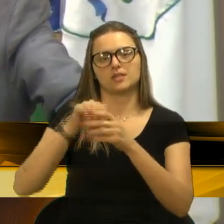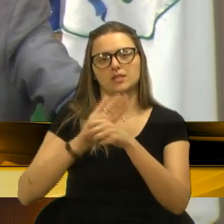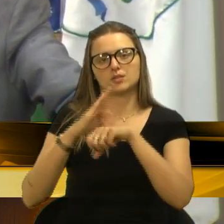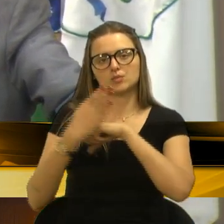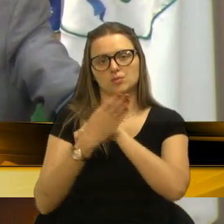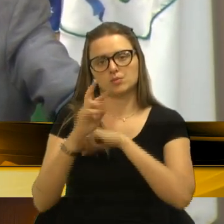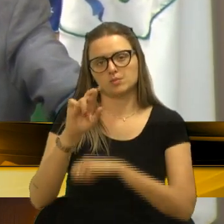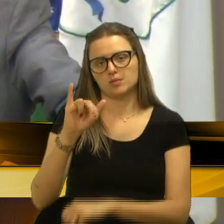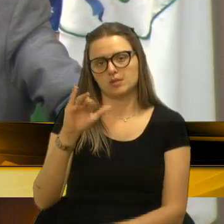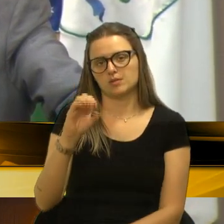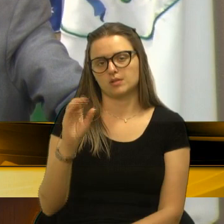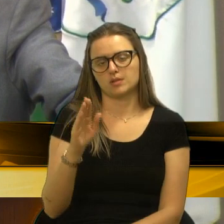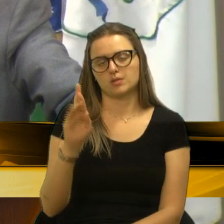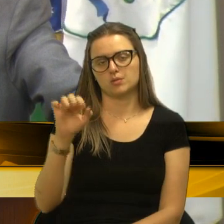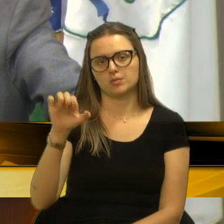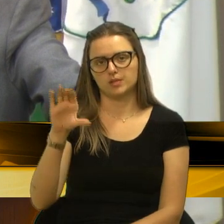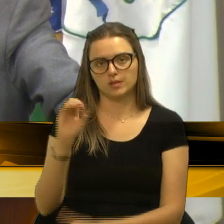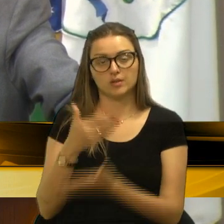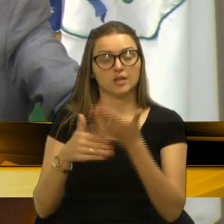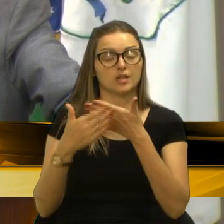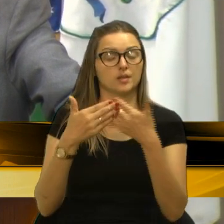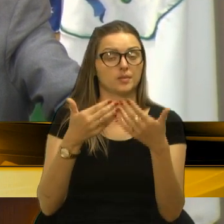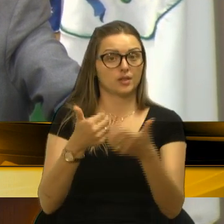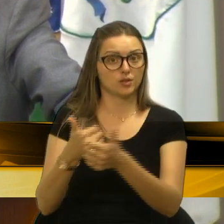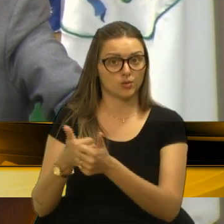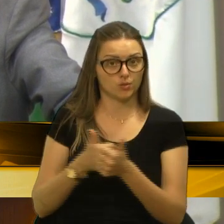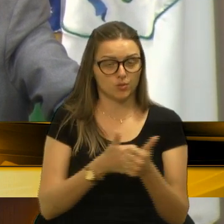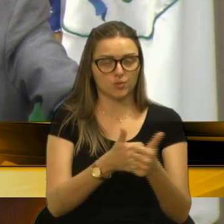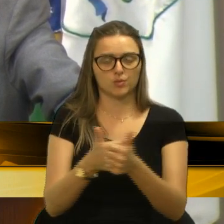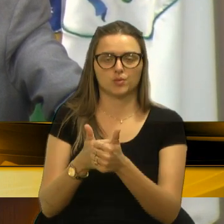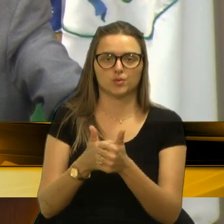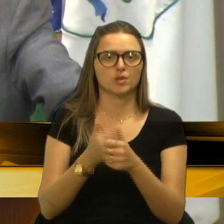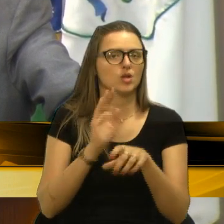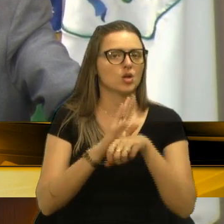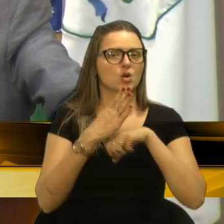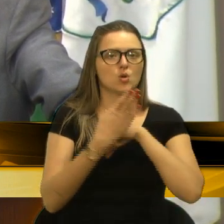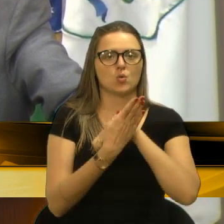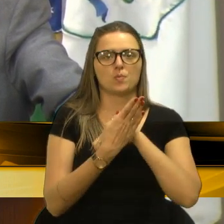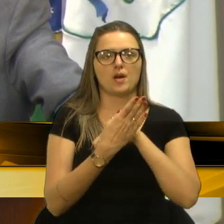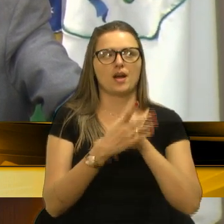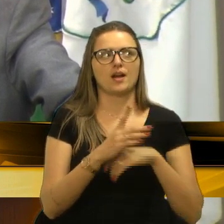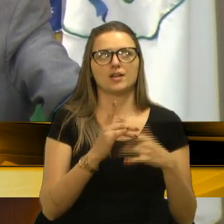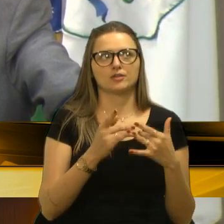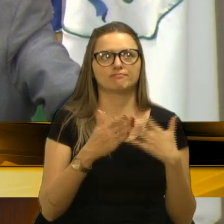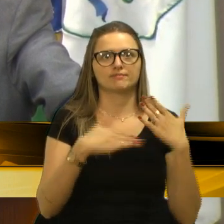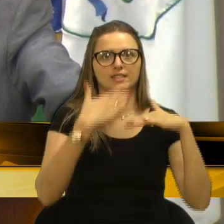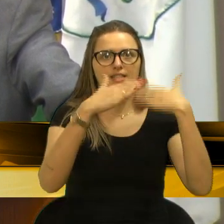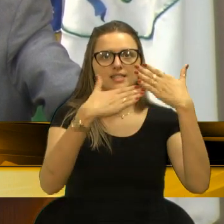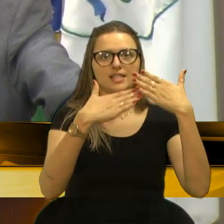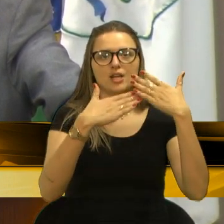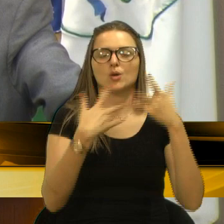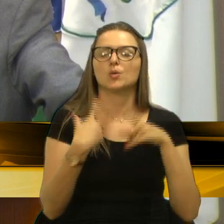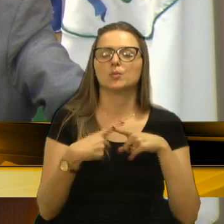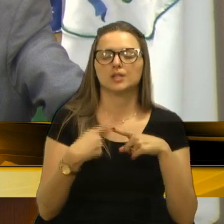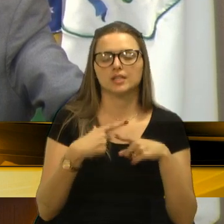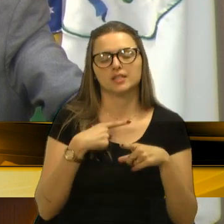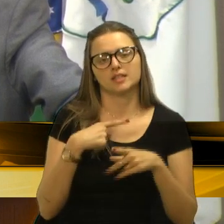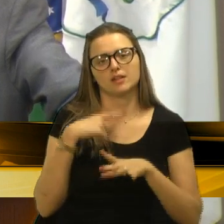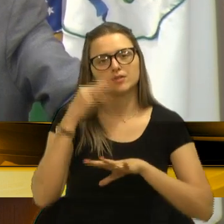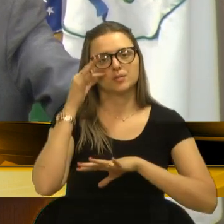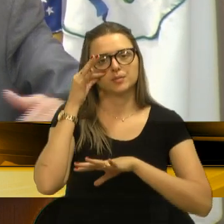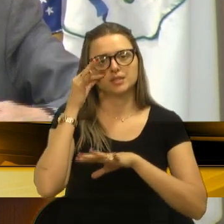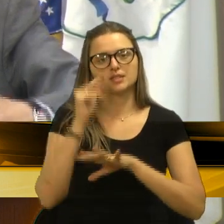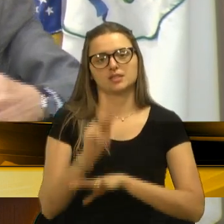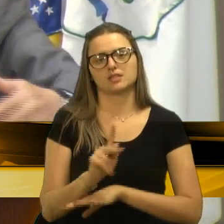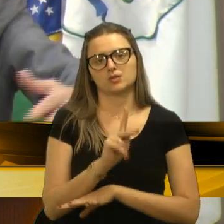região. Eu tenho certeza que o bairro Rio Branco não seria o bairro que é se não fosse a presença dos freis capuchinhos,